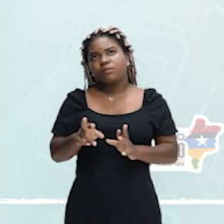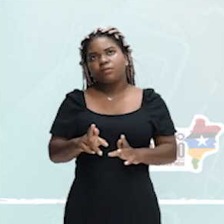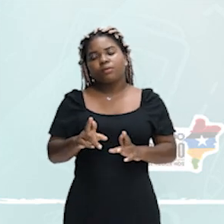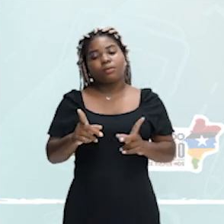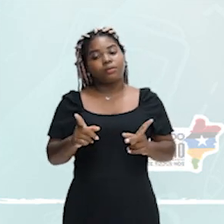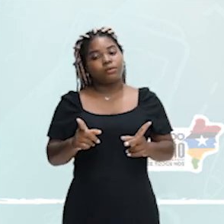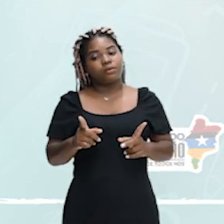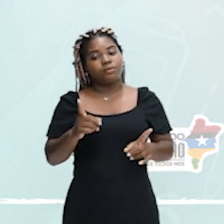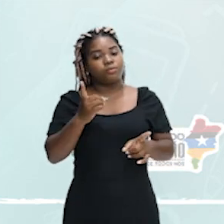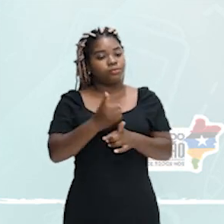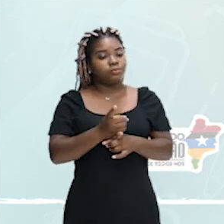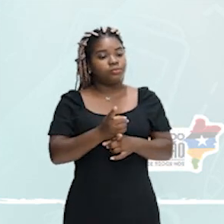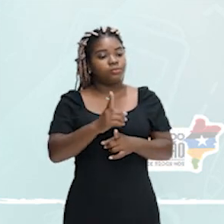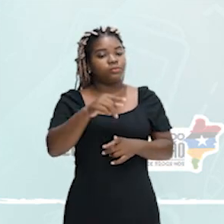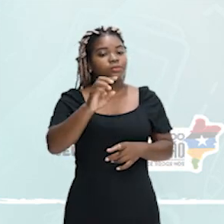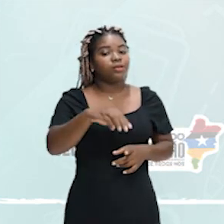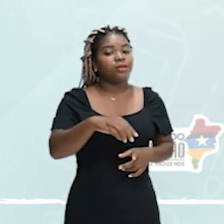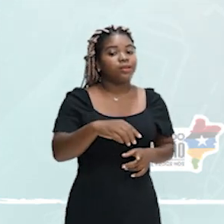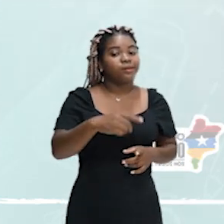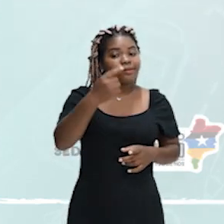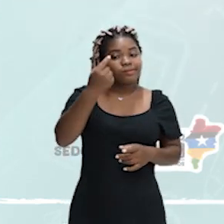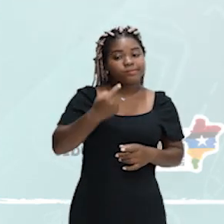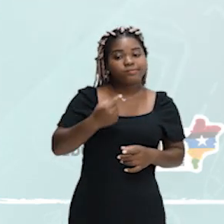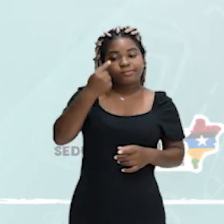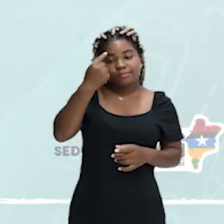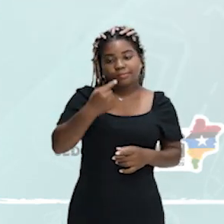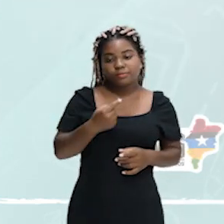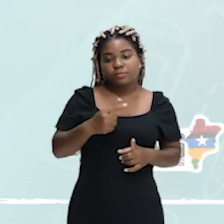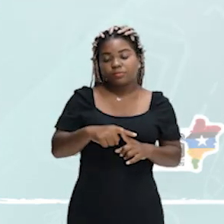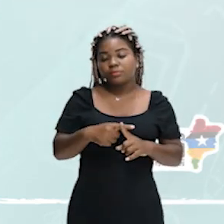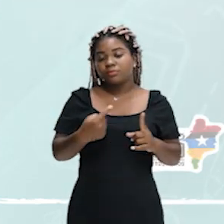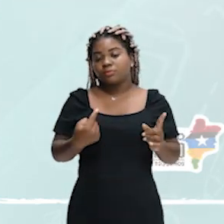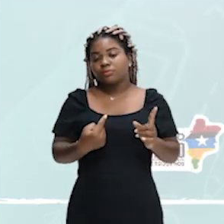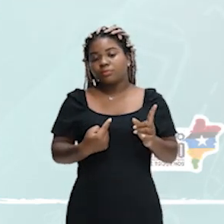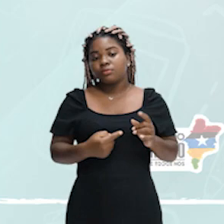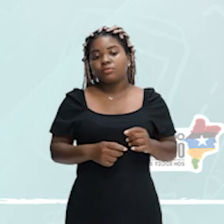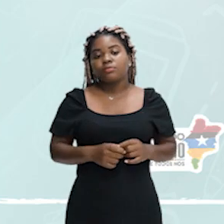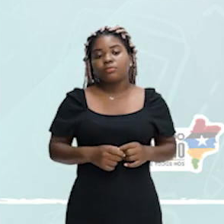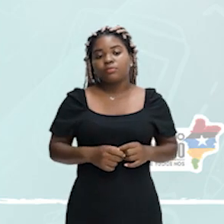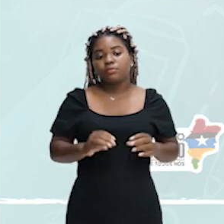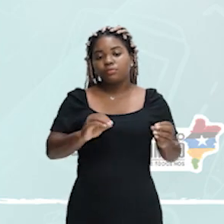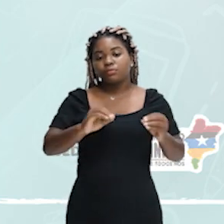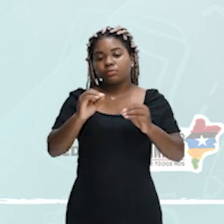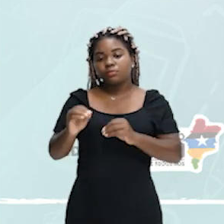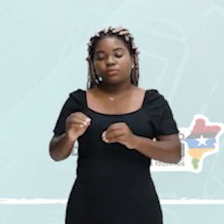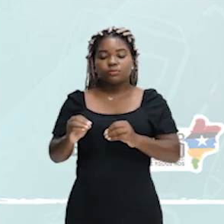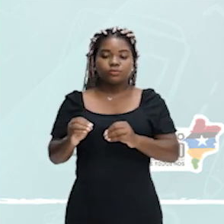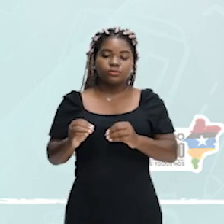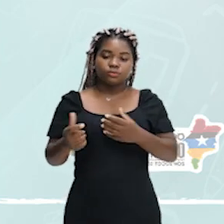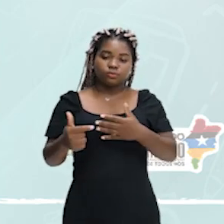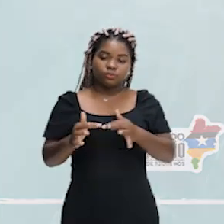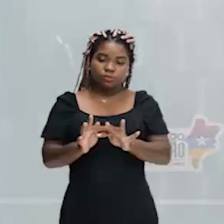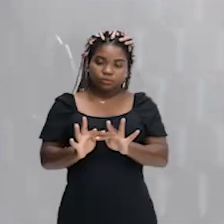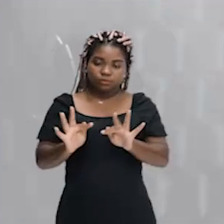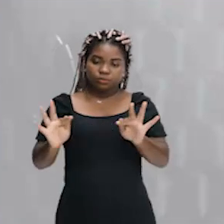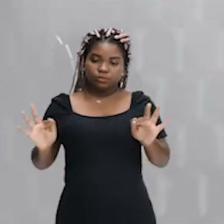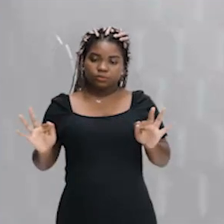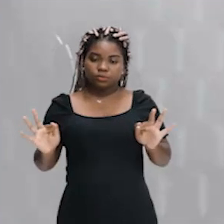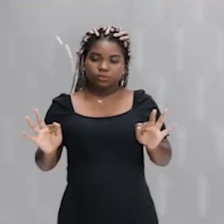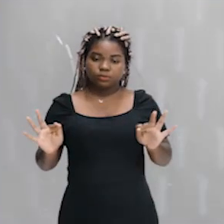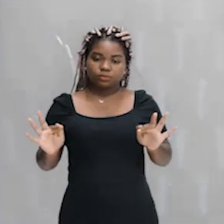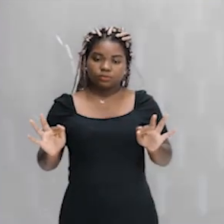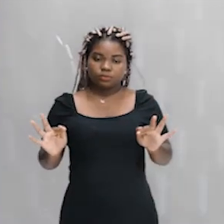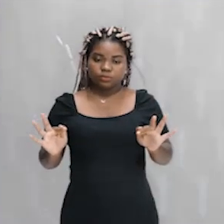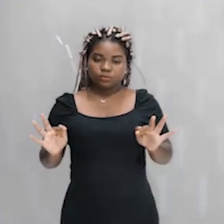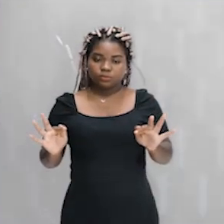você descobrir quem são as imagens, mas ele já te pegou uma das funções, né? No caso, nós estamos